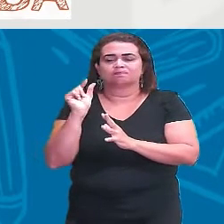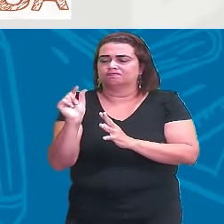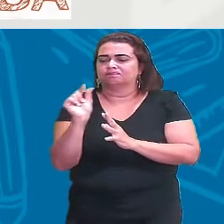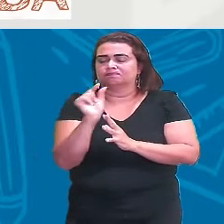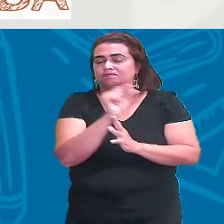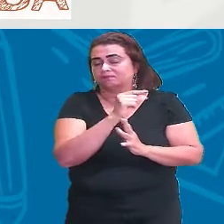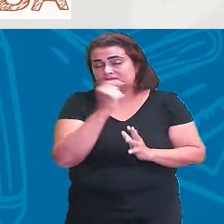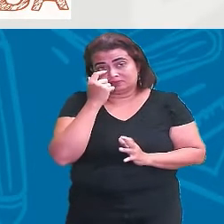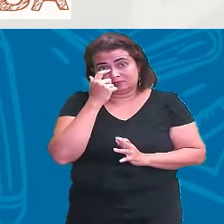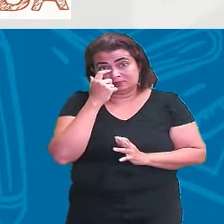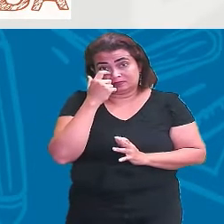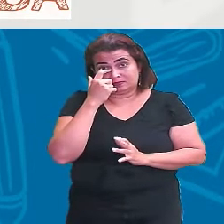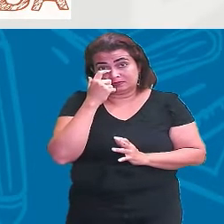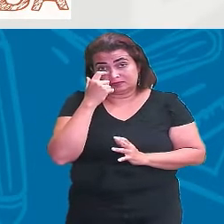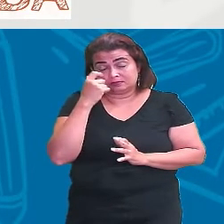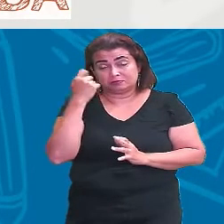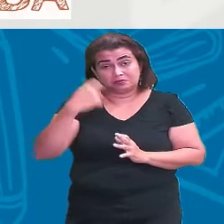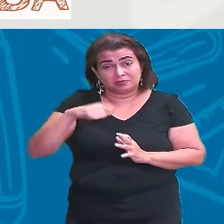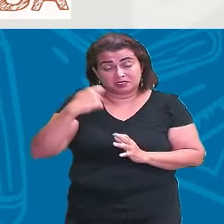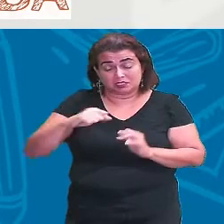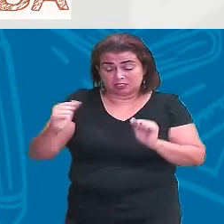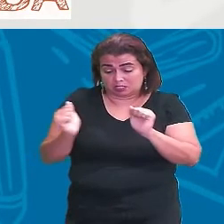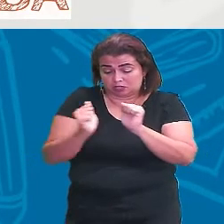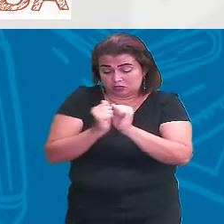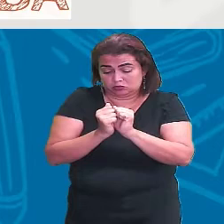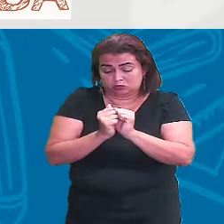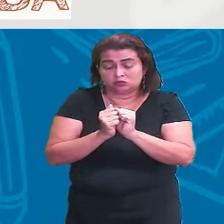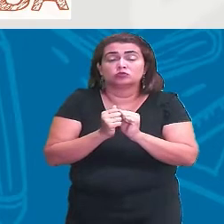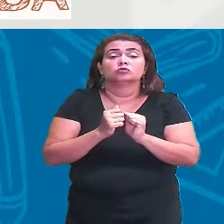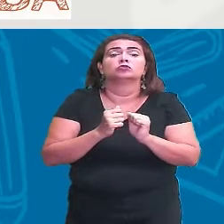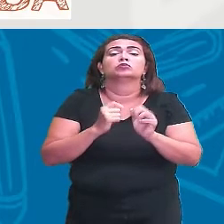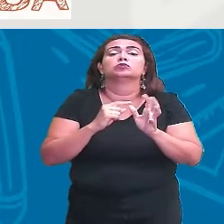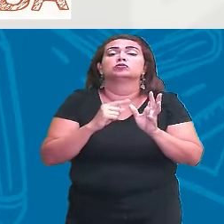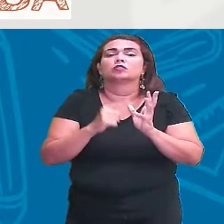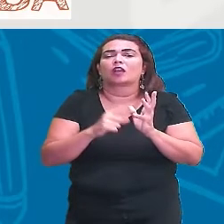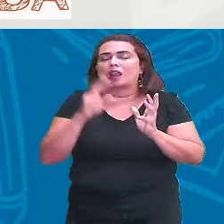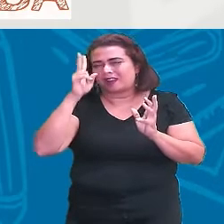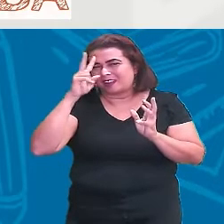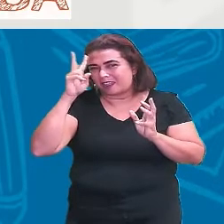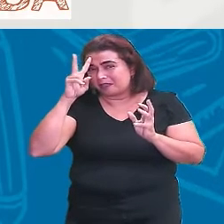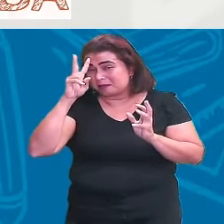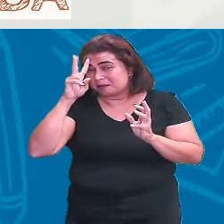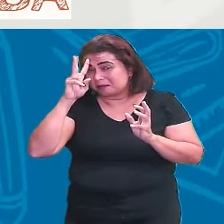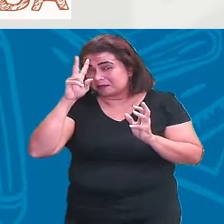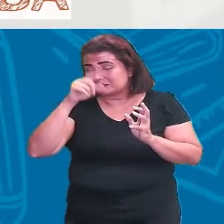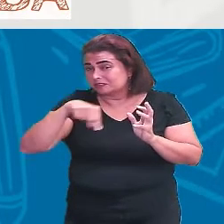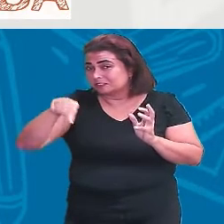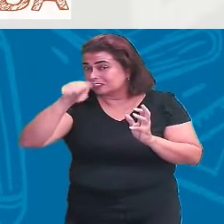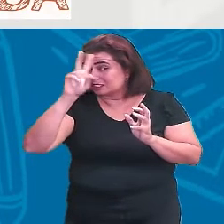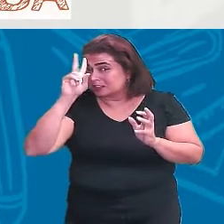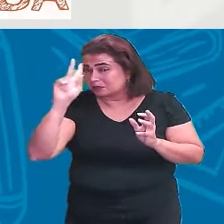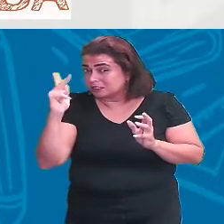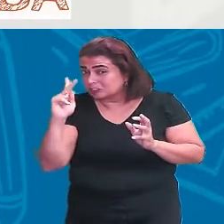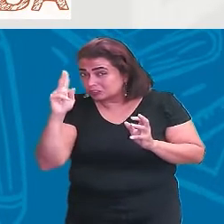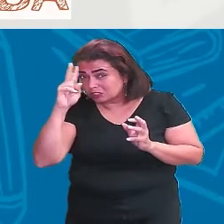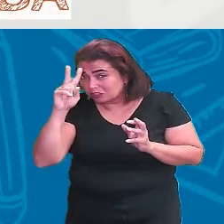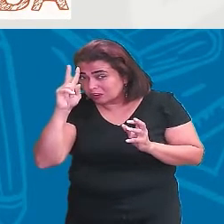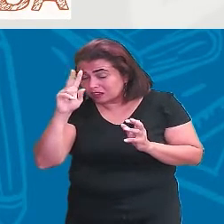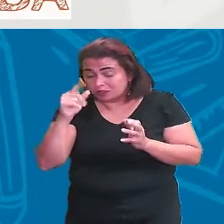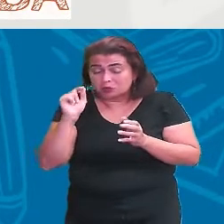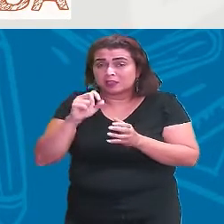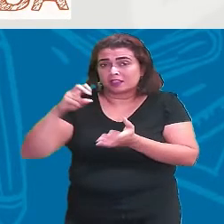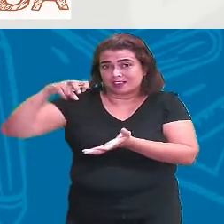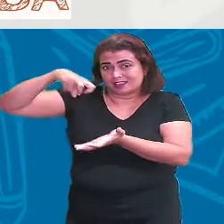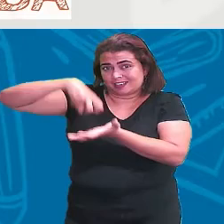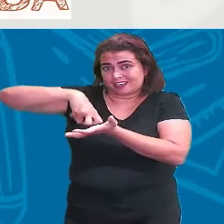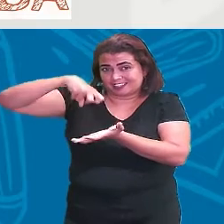As consoantes, lembra da historinha? A historinha disse o quê? Que elas ficaram de castigo e tiveram